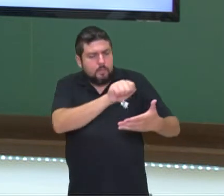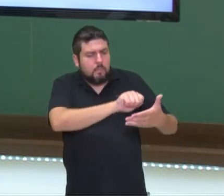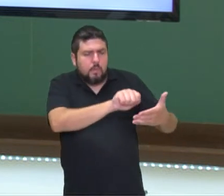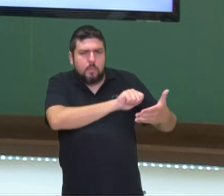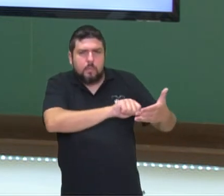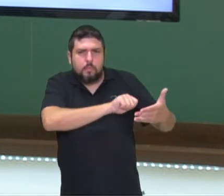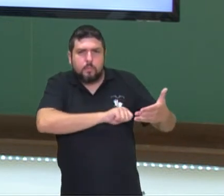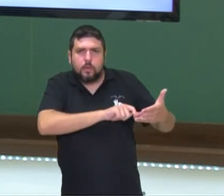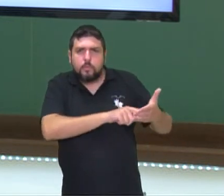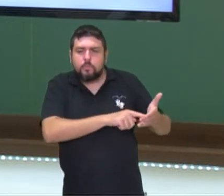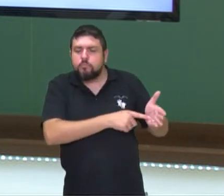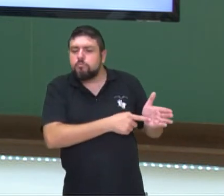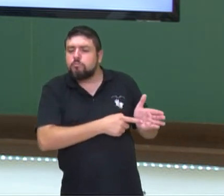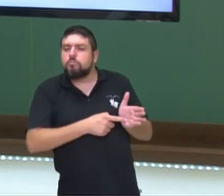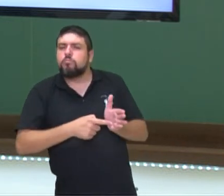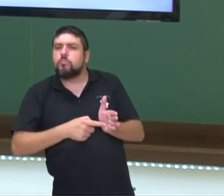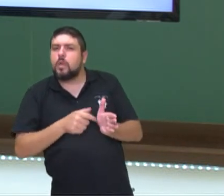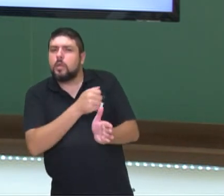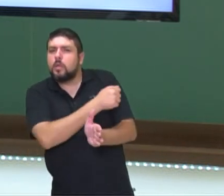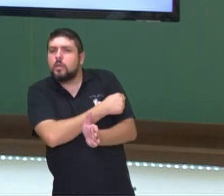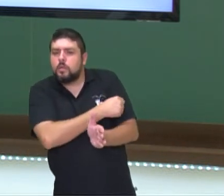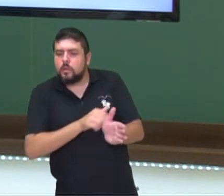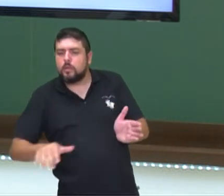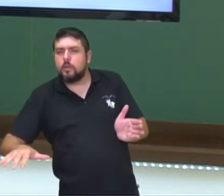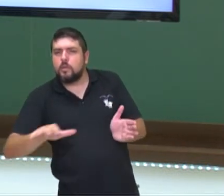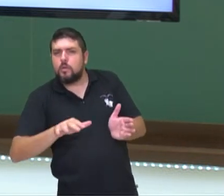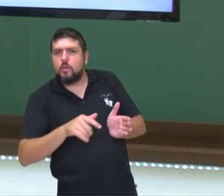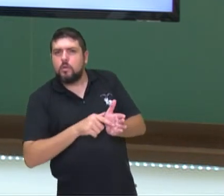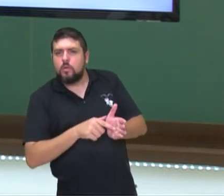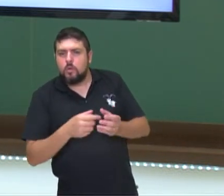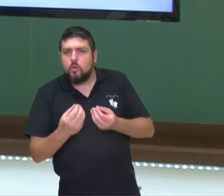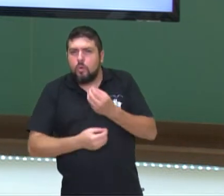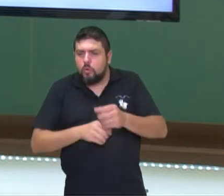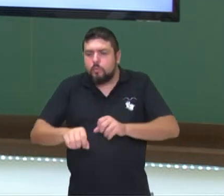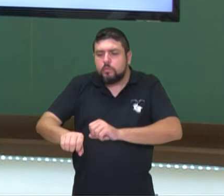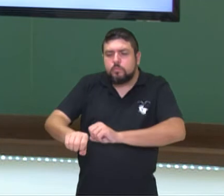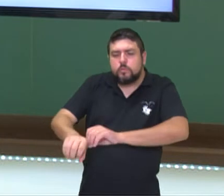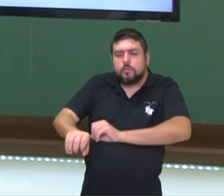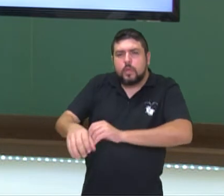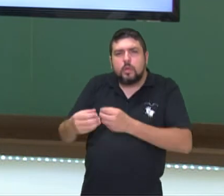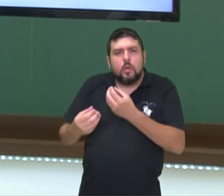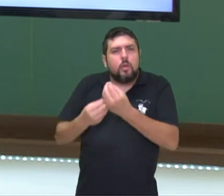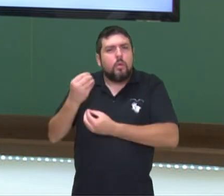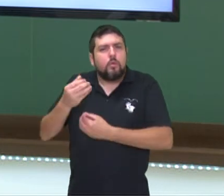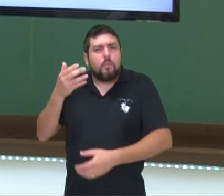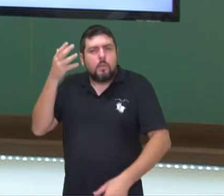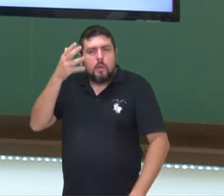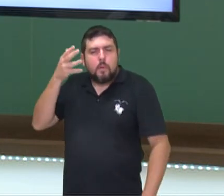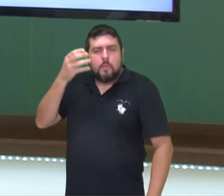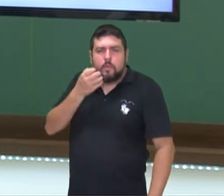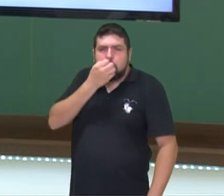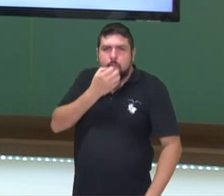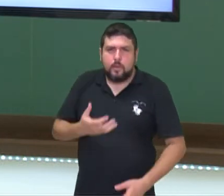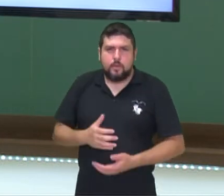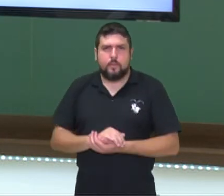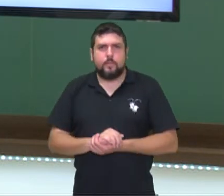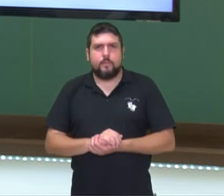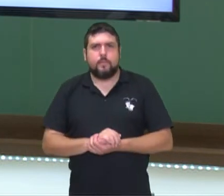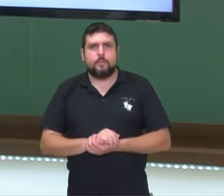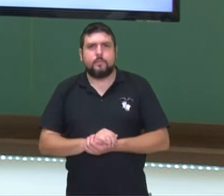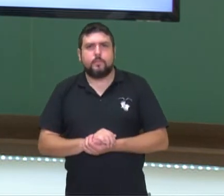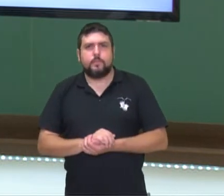os seus discípulos, para os seus alunos. Então, uma forma de ensinar os seus alunos como falar bem. Então, ele foi o primeiro aí